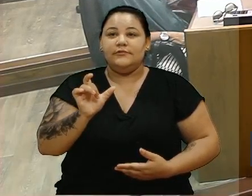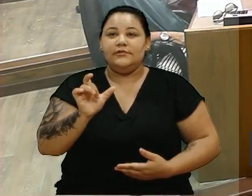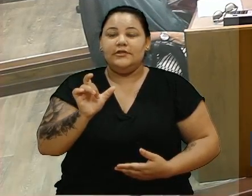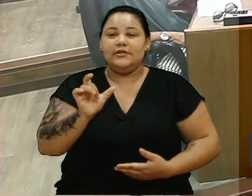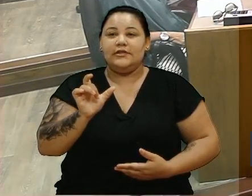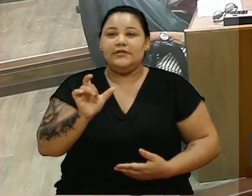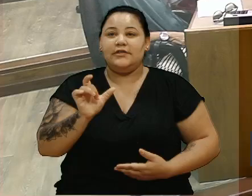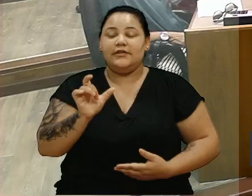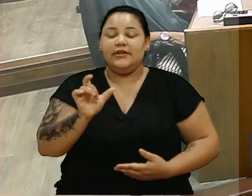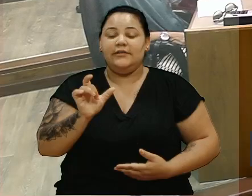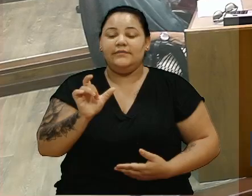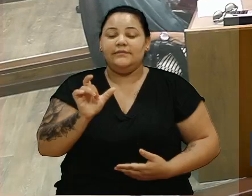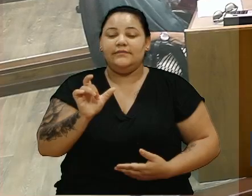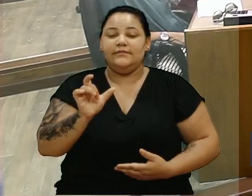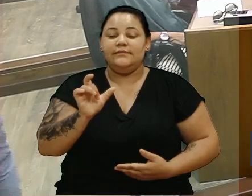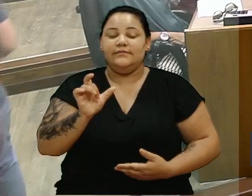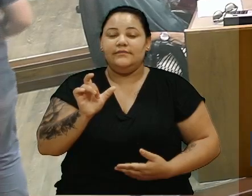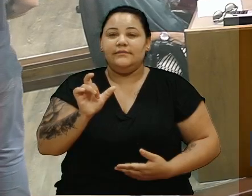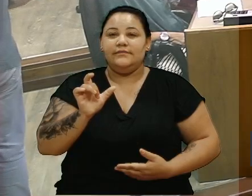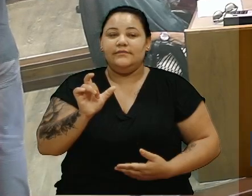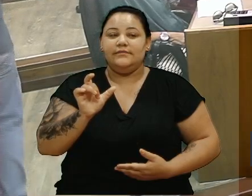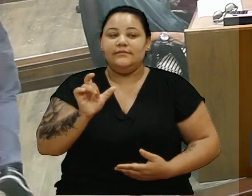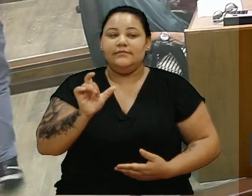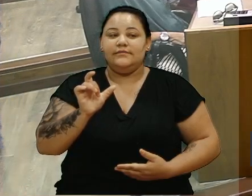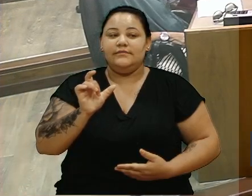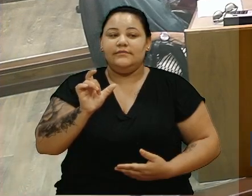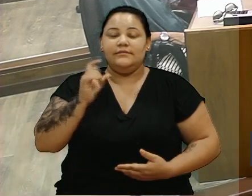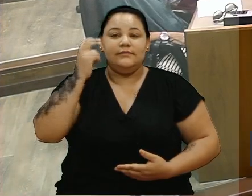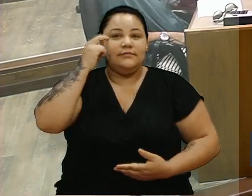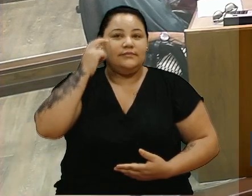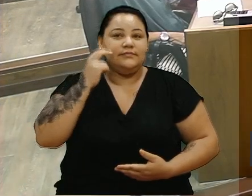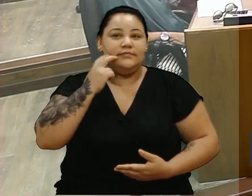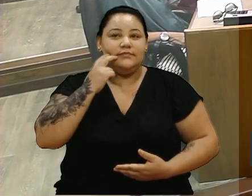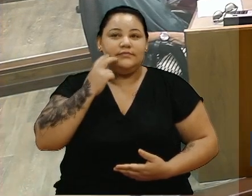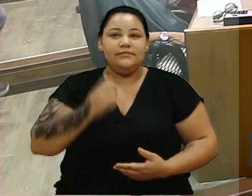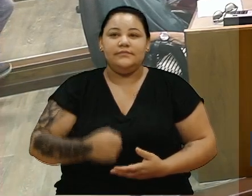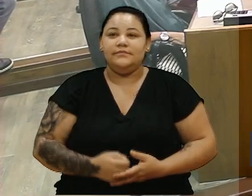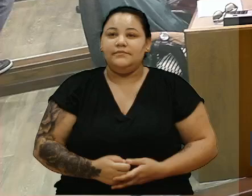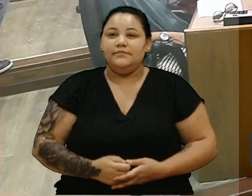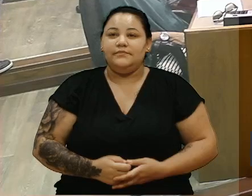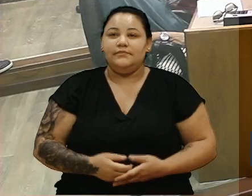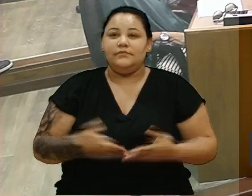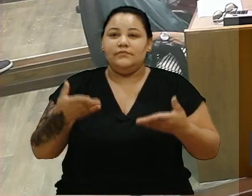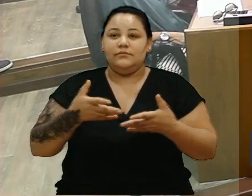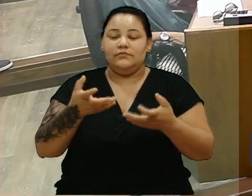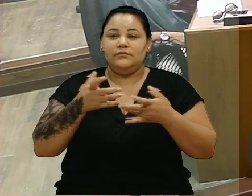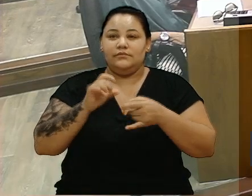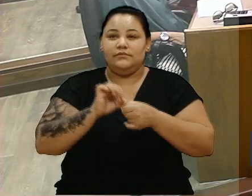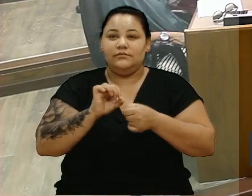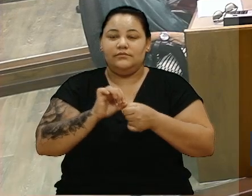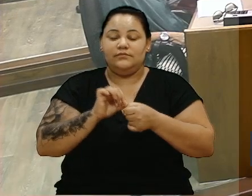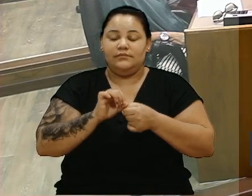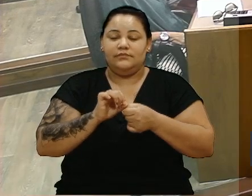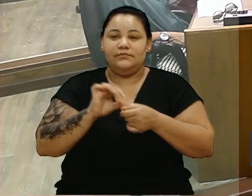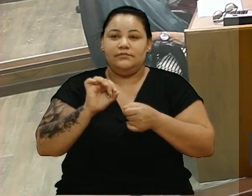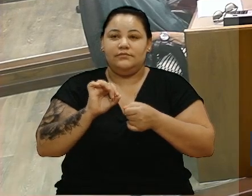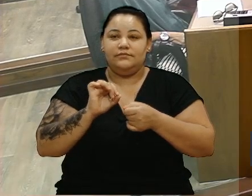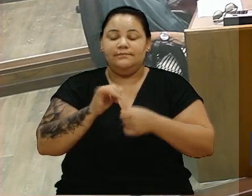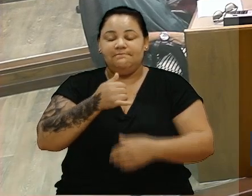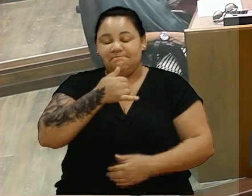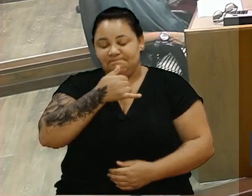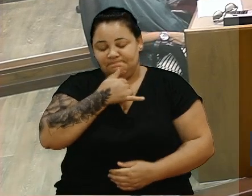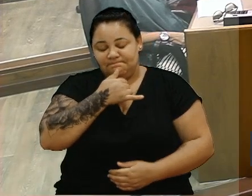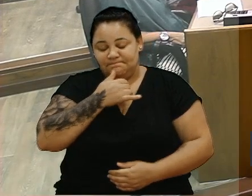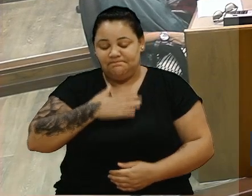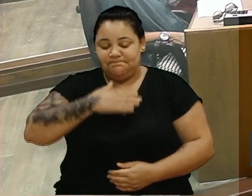Bom dia, presidente. Bom dia, colegas. Hoje quero fazer o voto de pesar pela passagem do meu tio, Cláudio Roberto Bolzan da Silva, que no